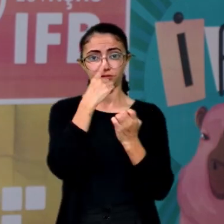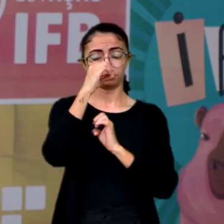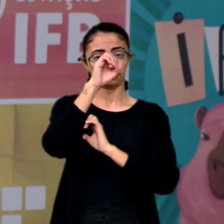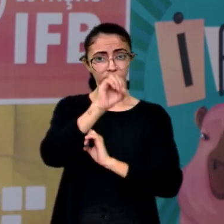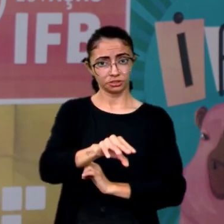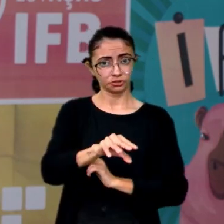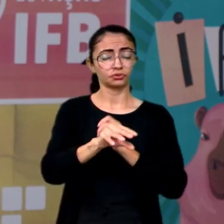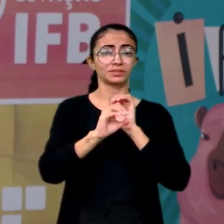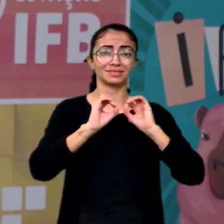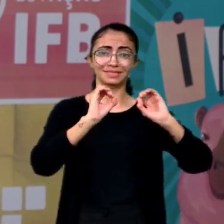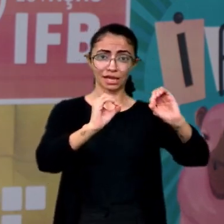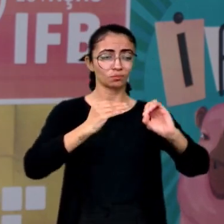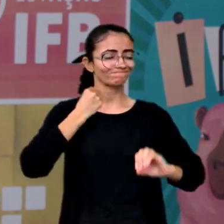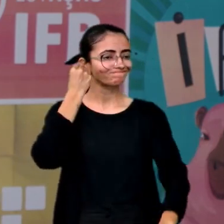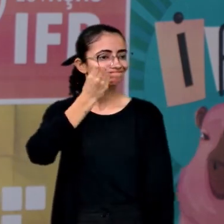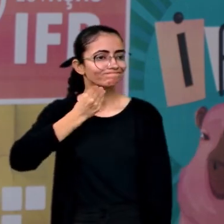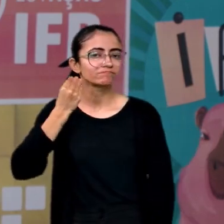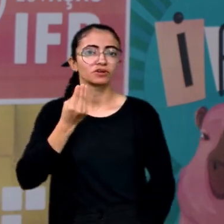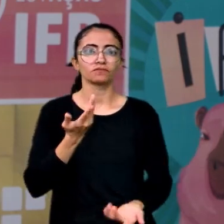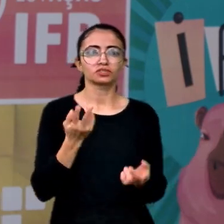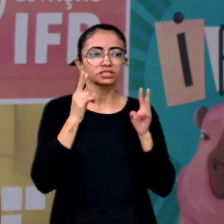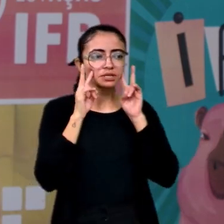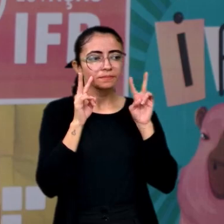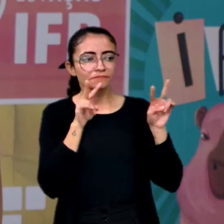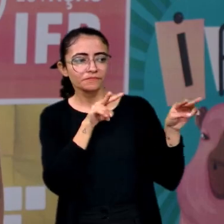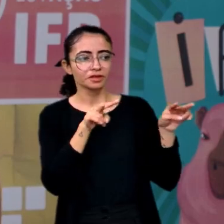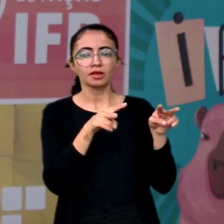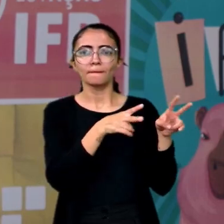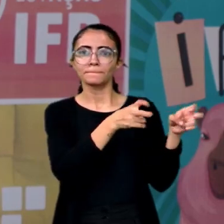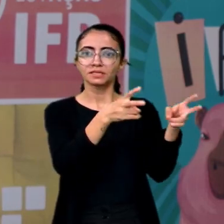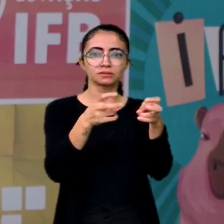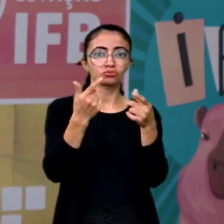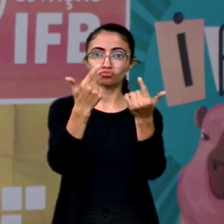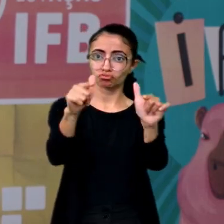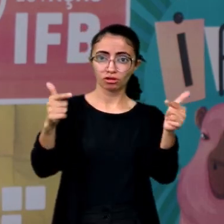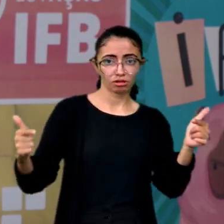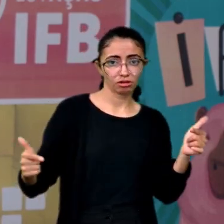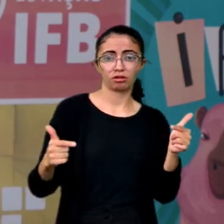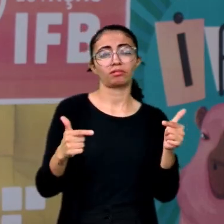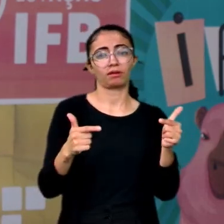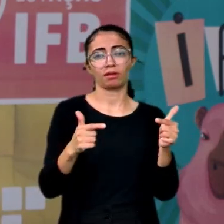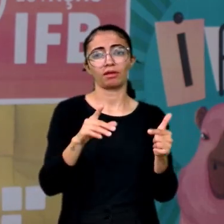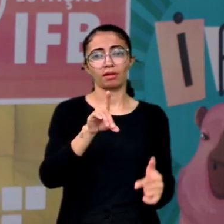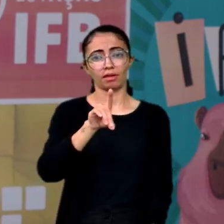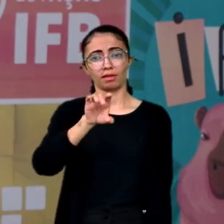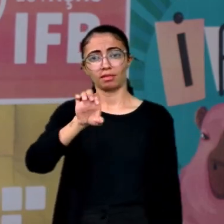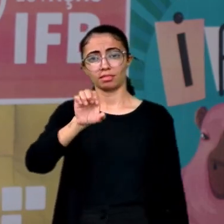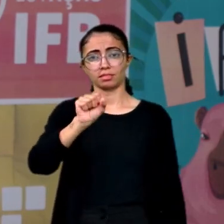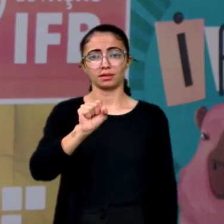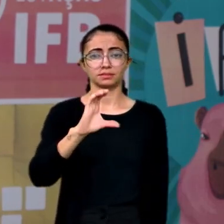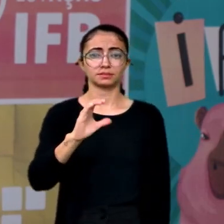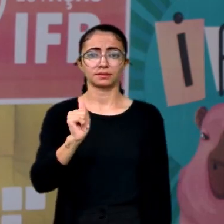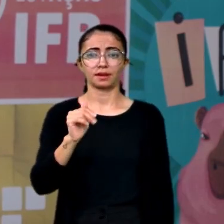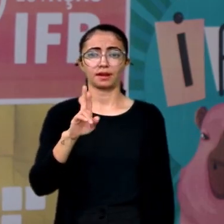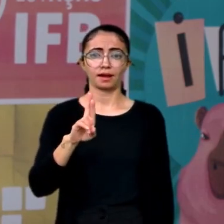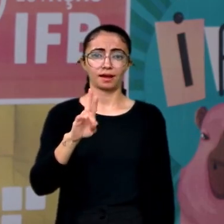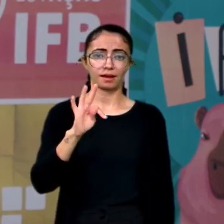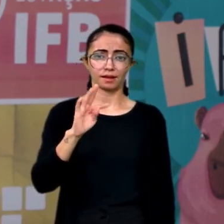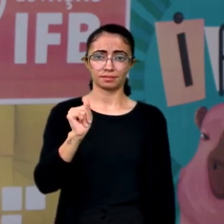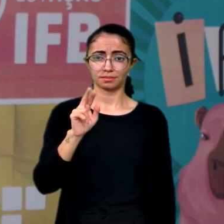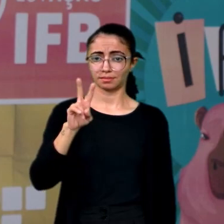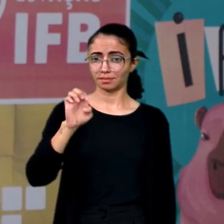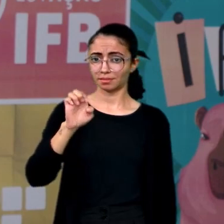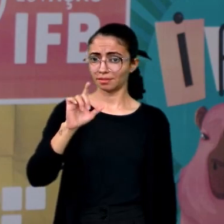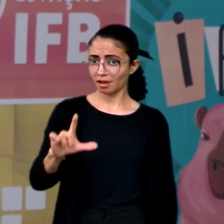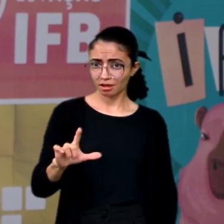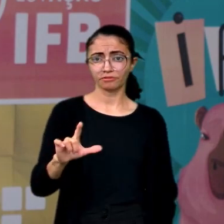evento que você não vai ver descartável, você não vai ver uma garrafa plástica, é a vivência do que é isso,